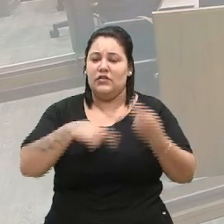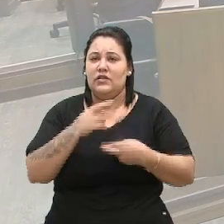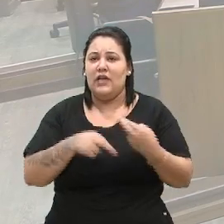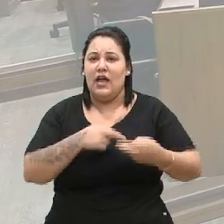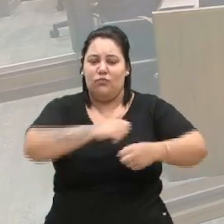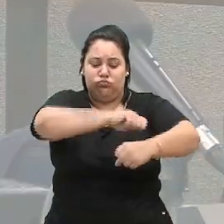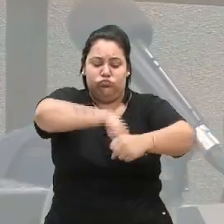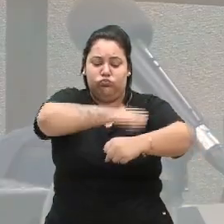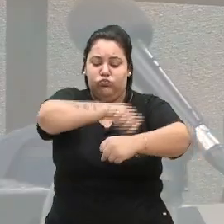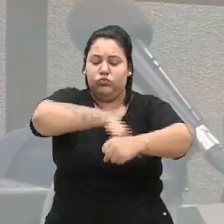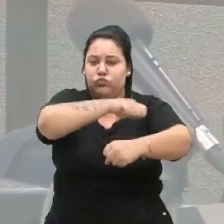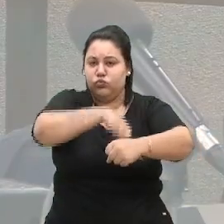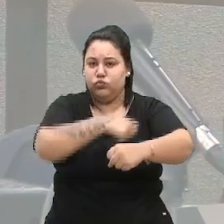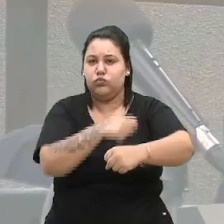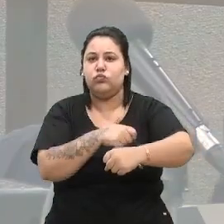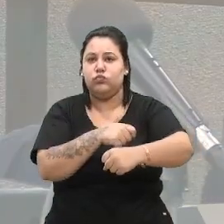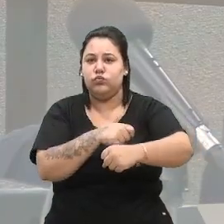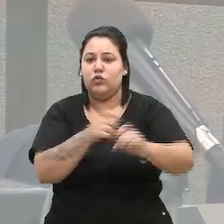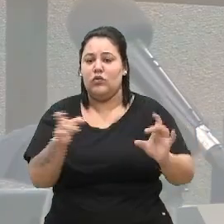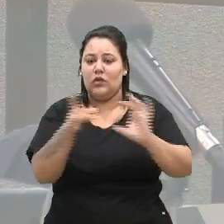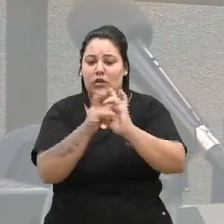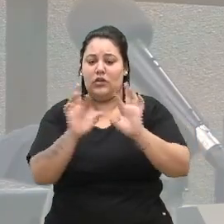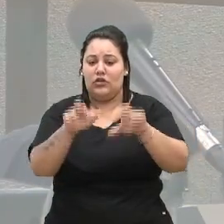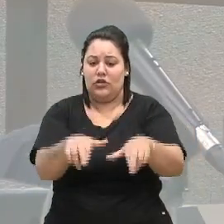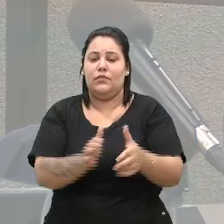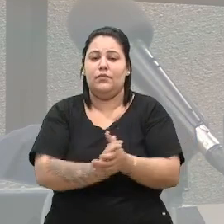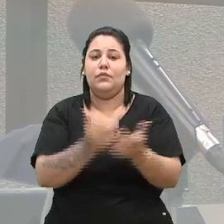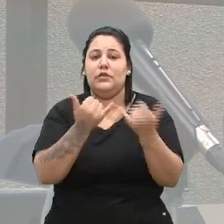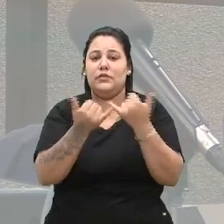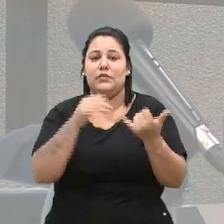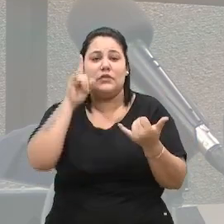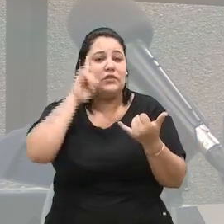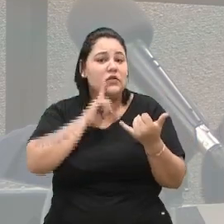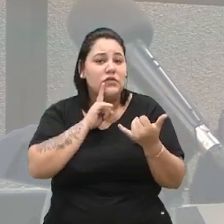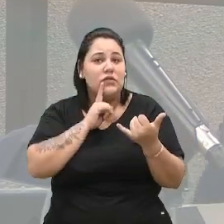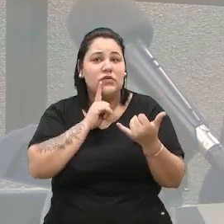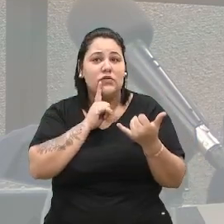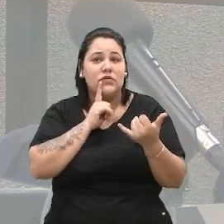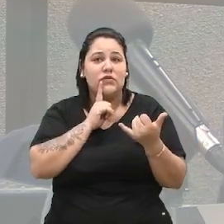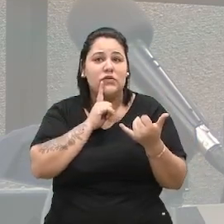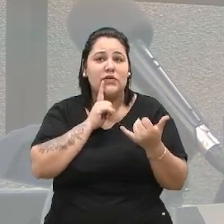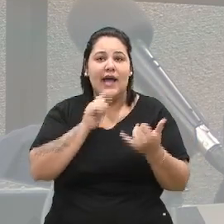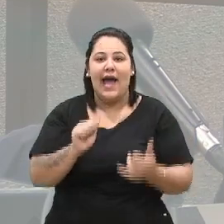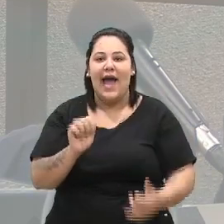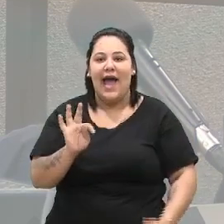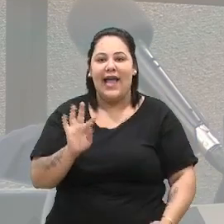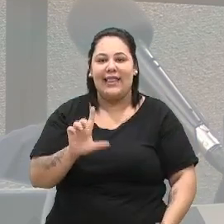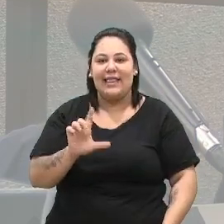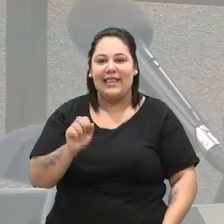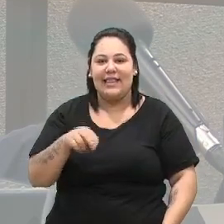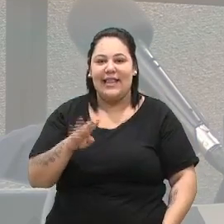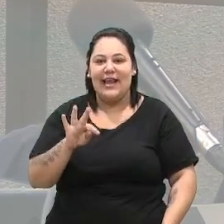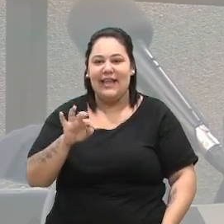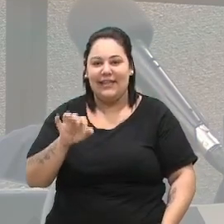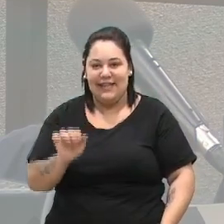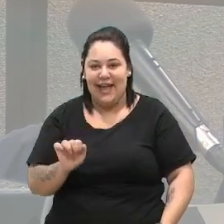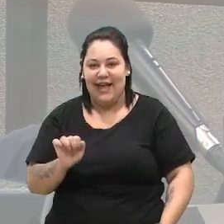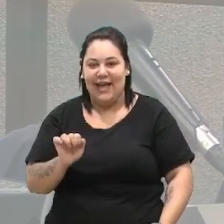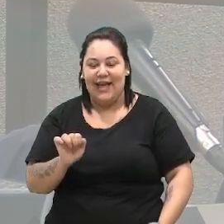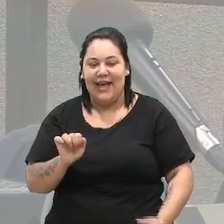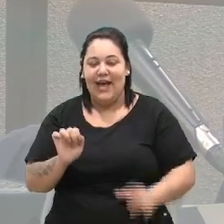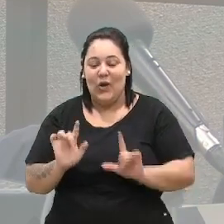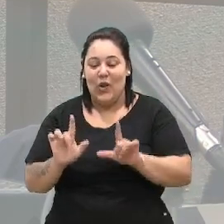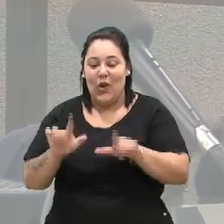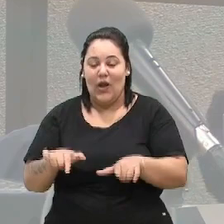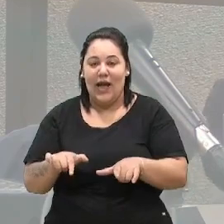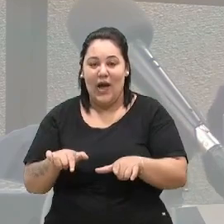culinária ligada a uma região. Por exemplo, os Estados Unidos e Atlanta, a terra da Coca-Cola, também é a terra do pêssego. E eles